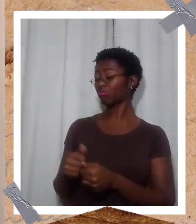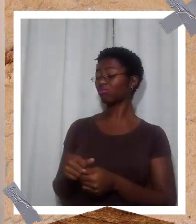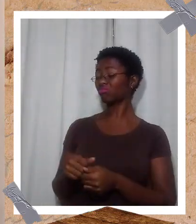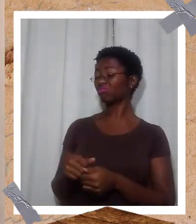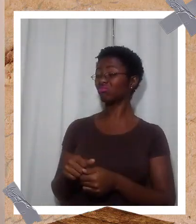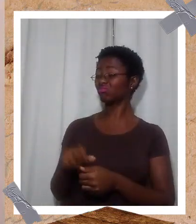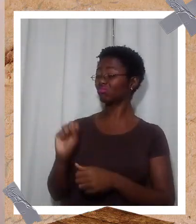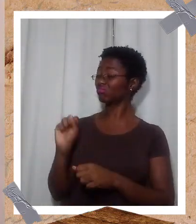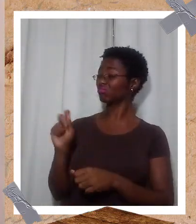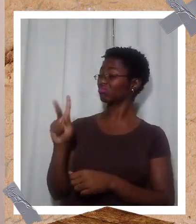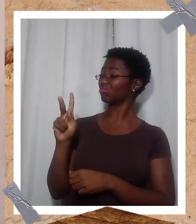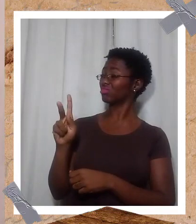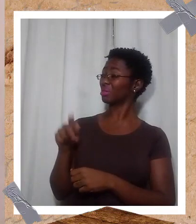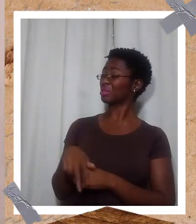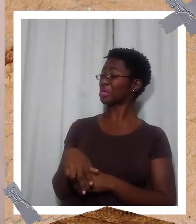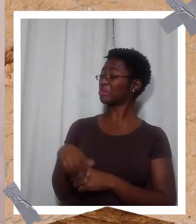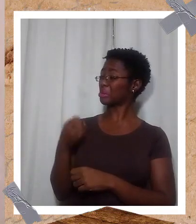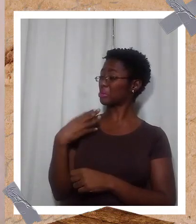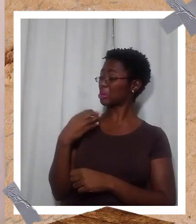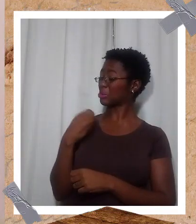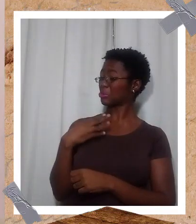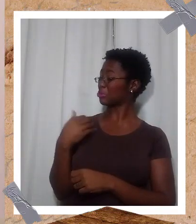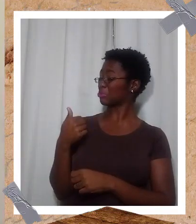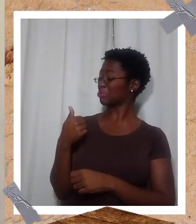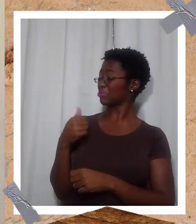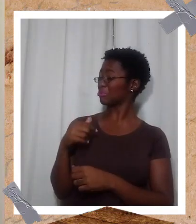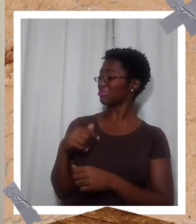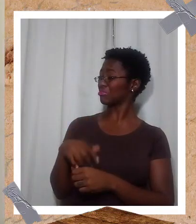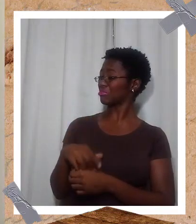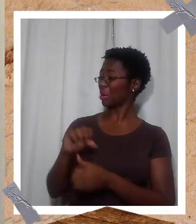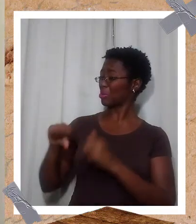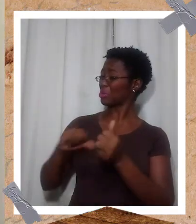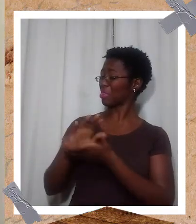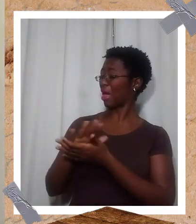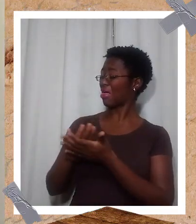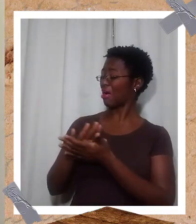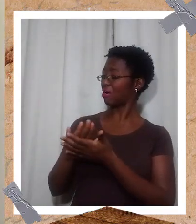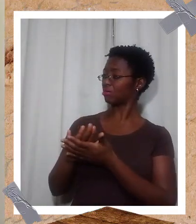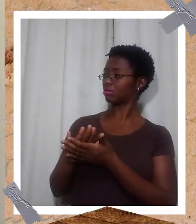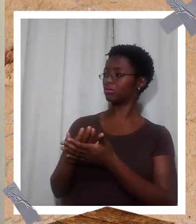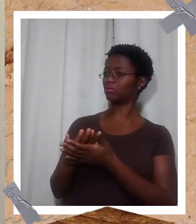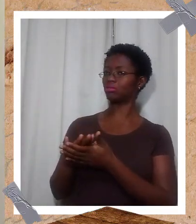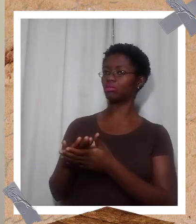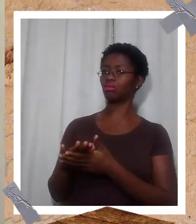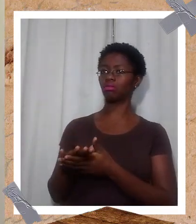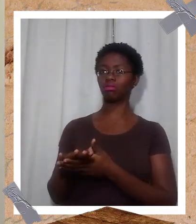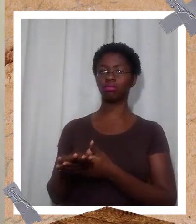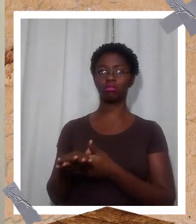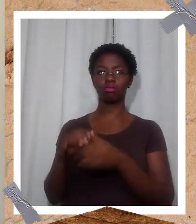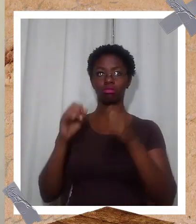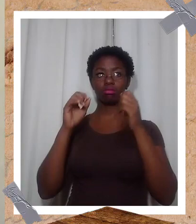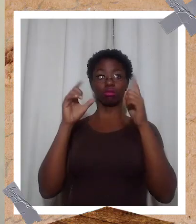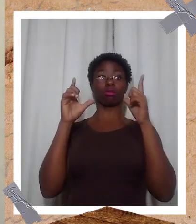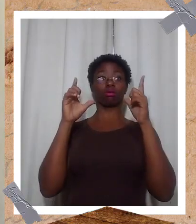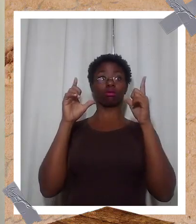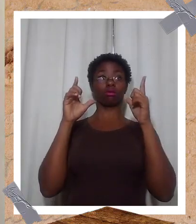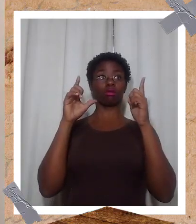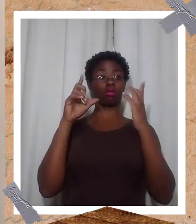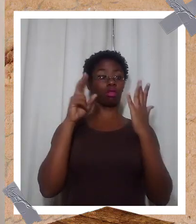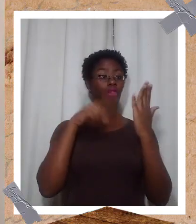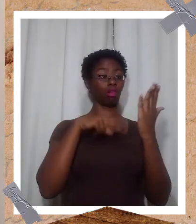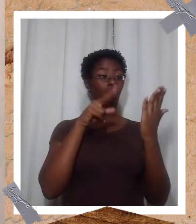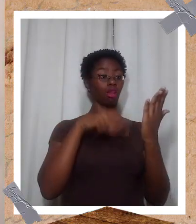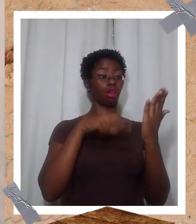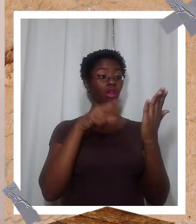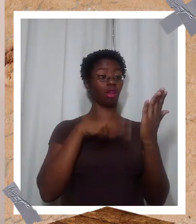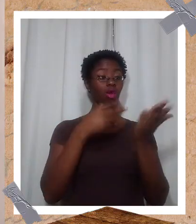não estavam insatisfeitas com aquela situação da vida. Então, aí eu comecei a ler Maquiavel, e aí eu li de novo, voltei